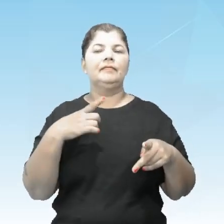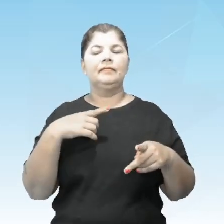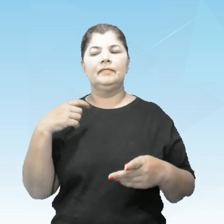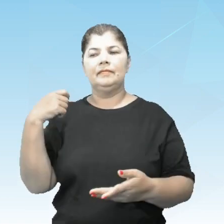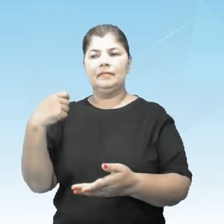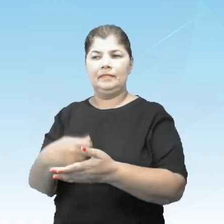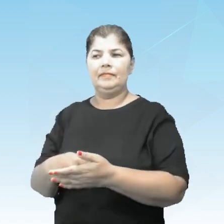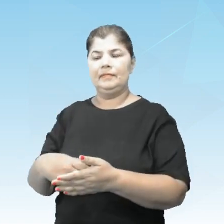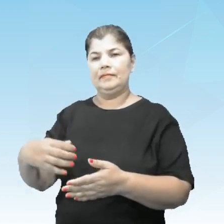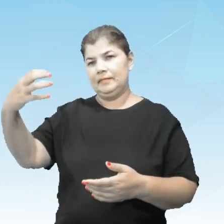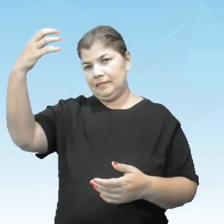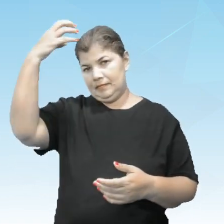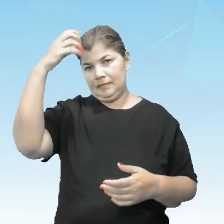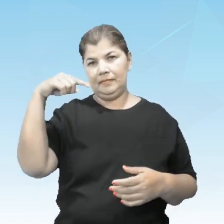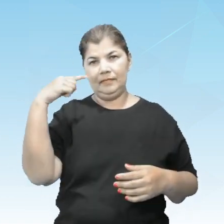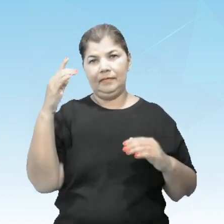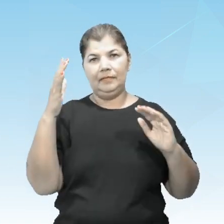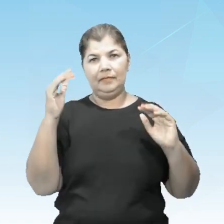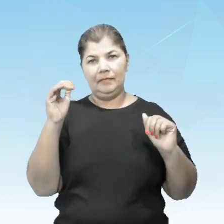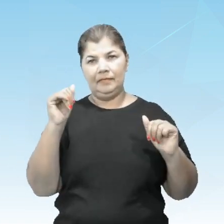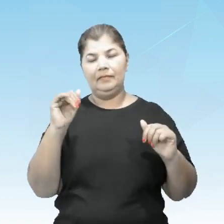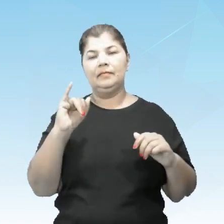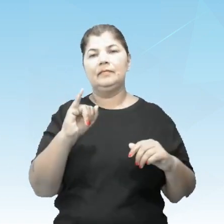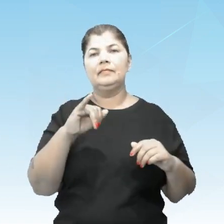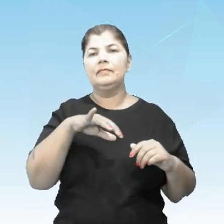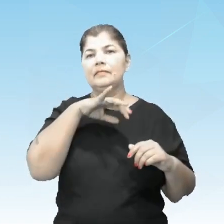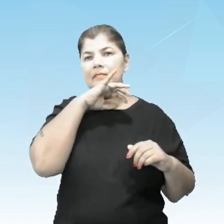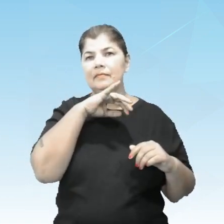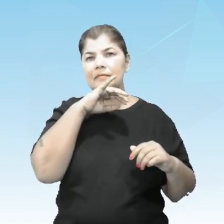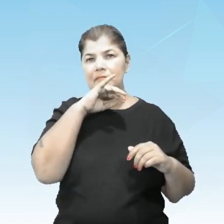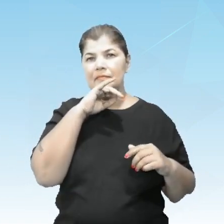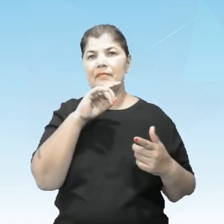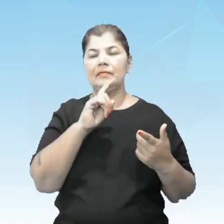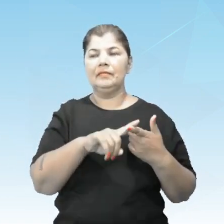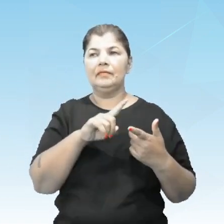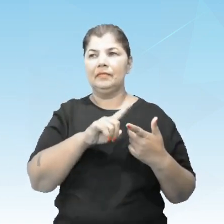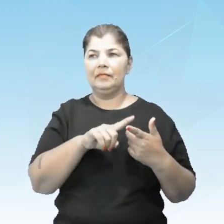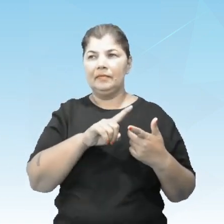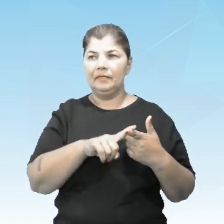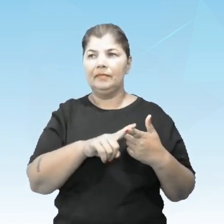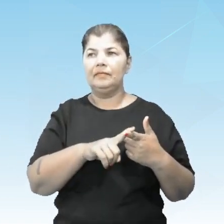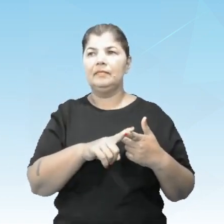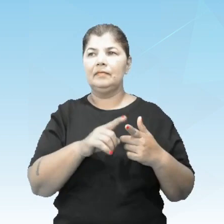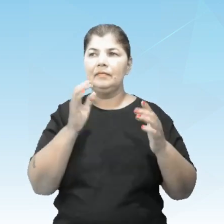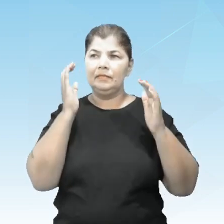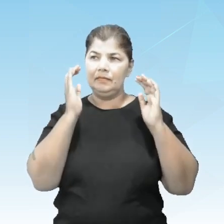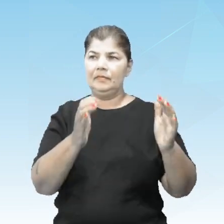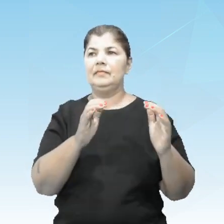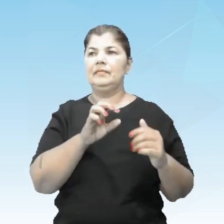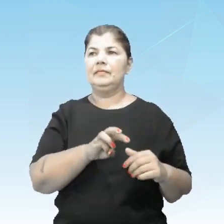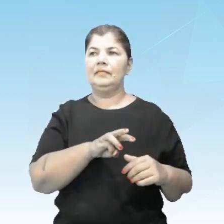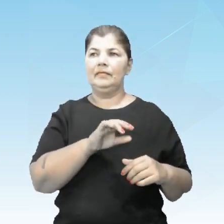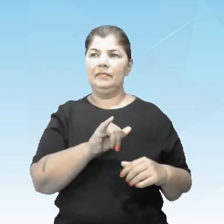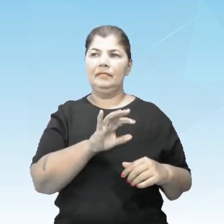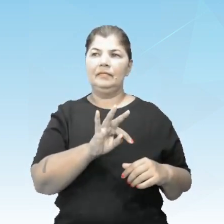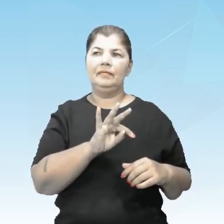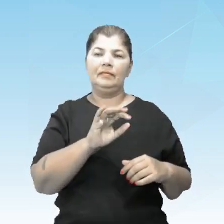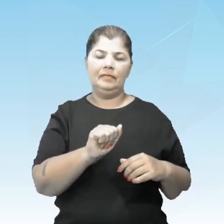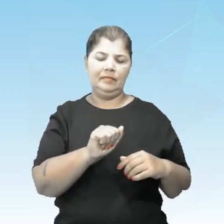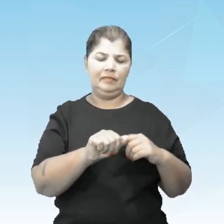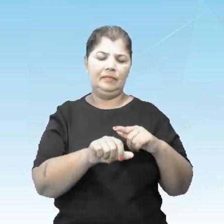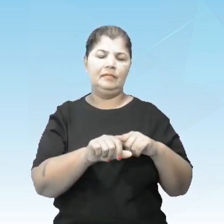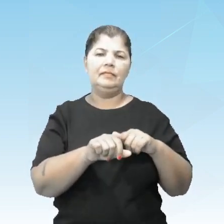espanhola um imposto e cumprir com a mita. Ou seja, o que era a mita? Você que está agora em